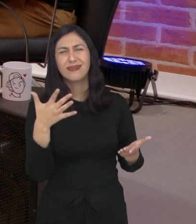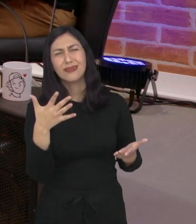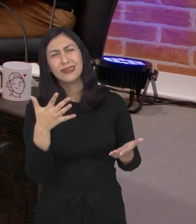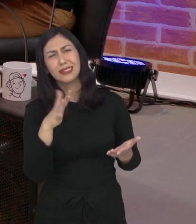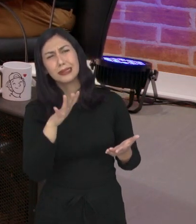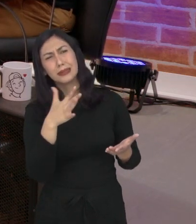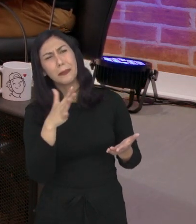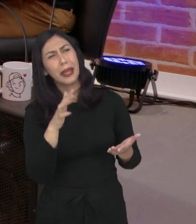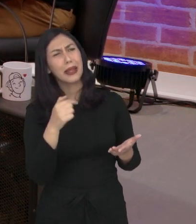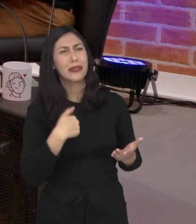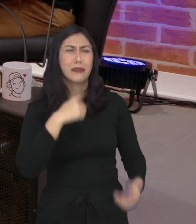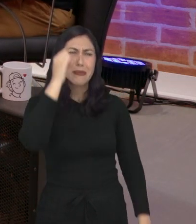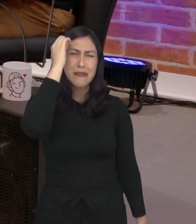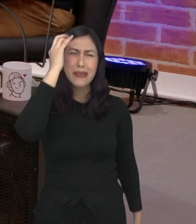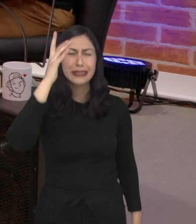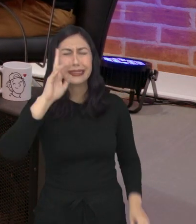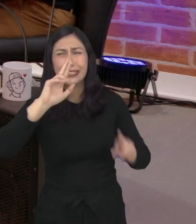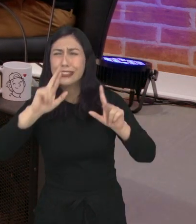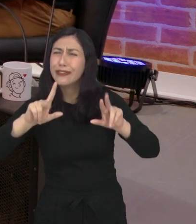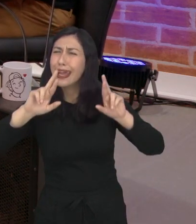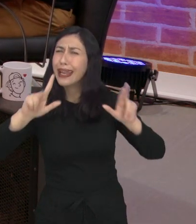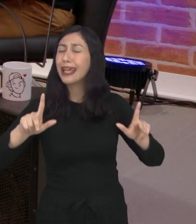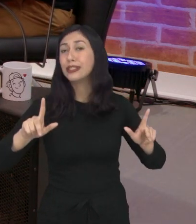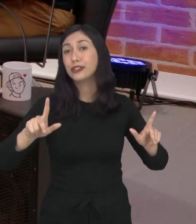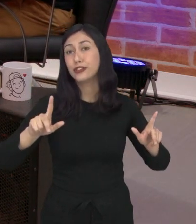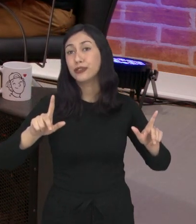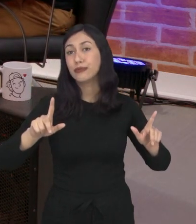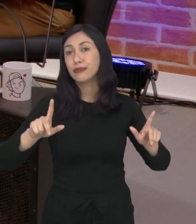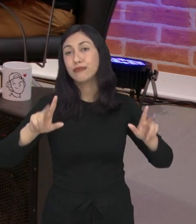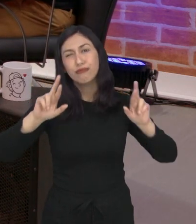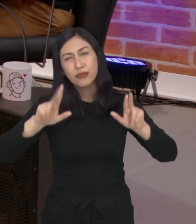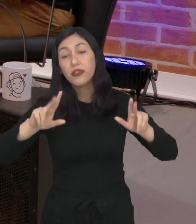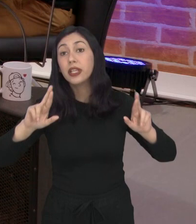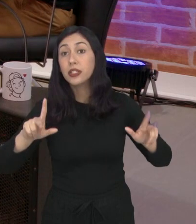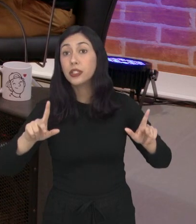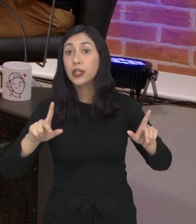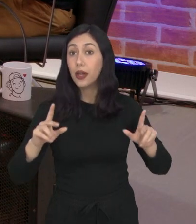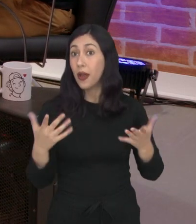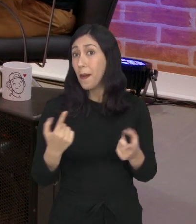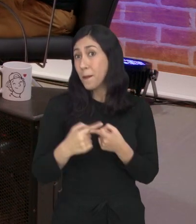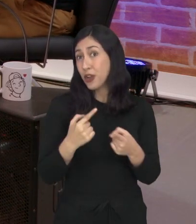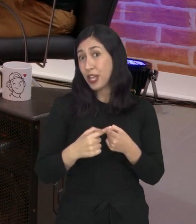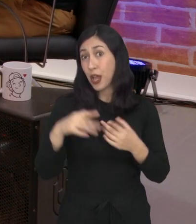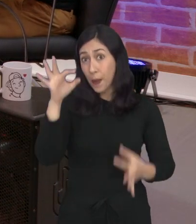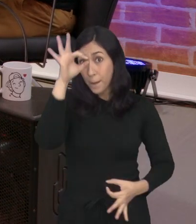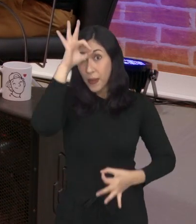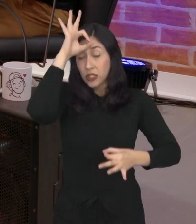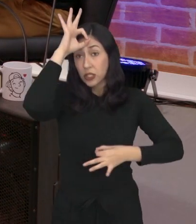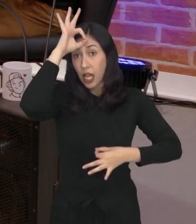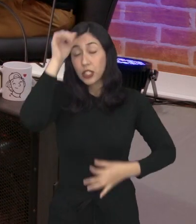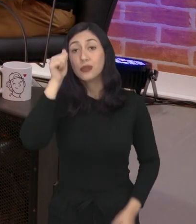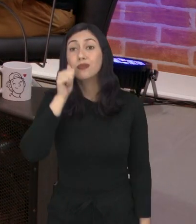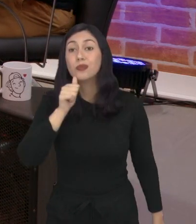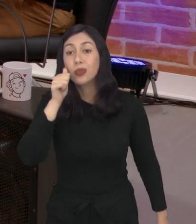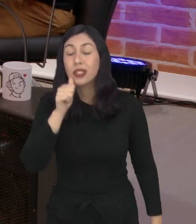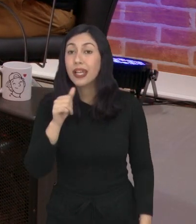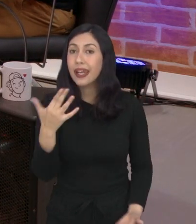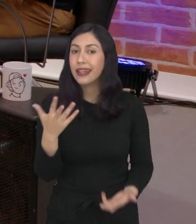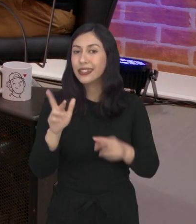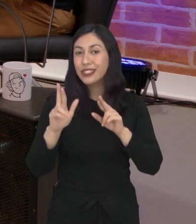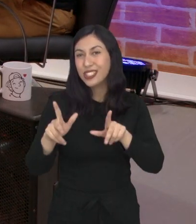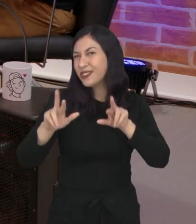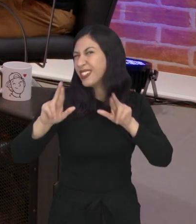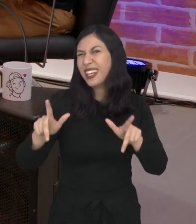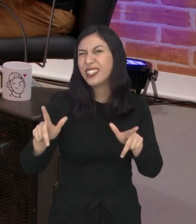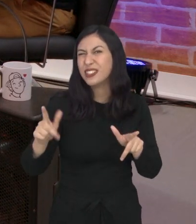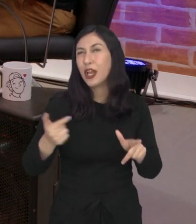primeiro filme nem tanto, mas é uma questão de tipo assim, a Katniss na minha cabeça não era a